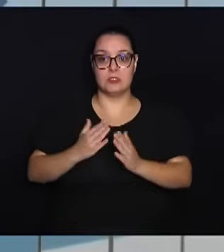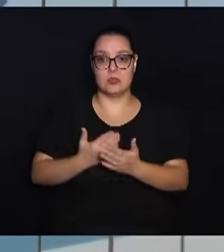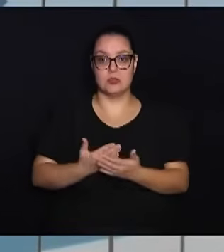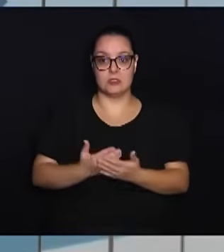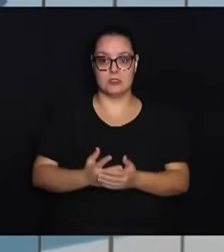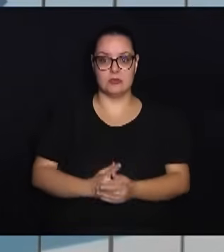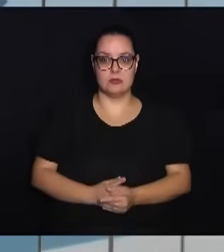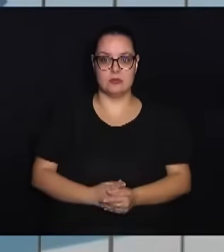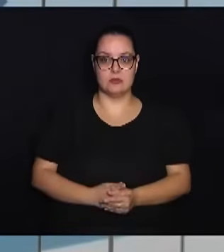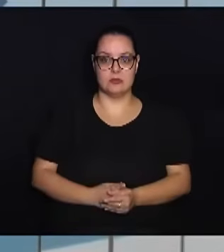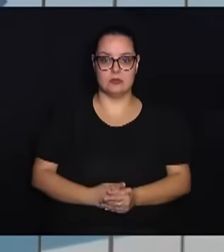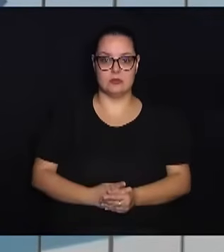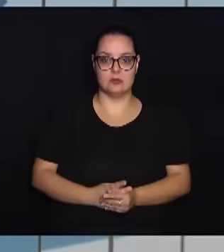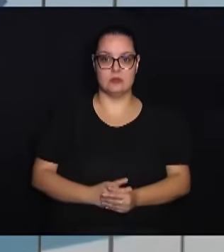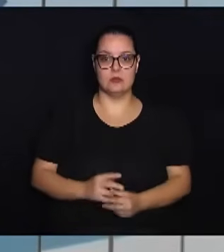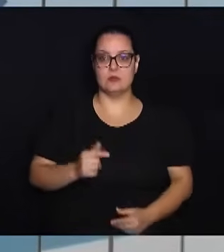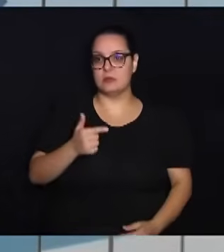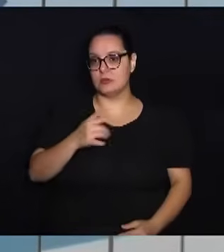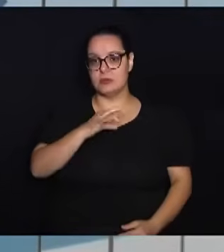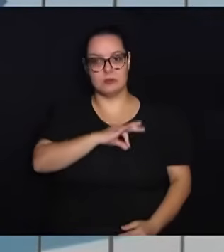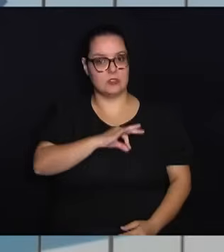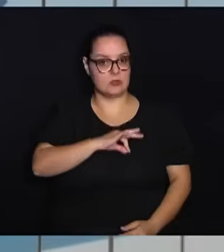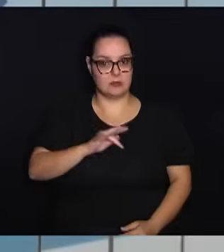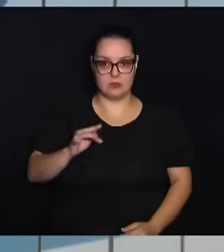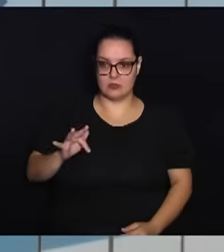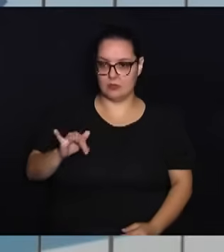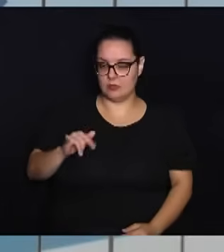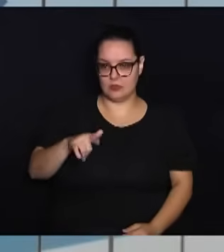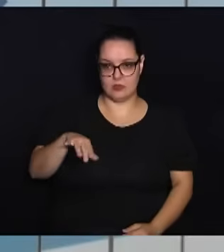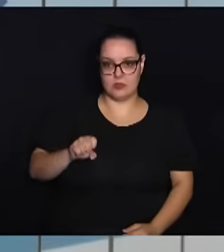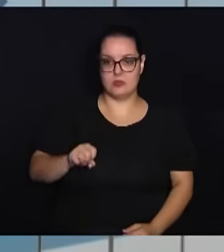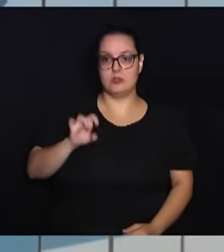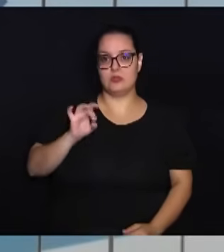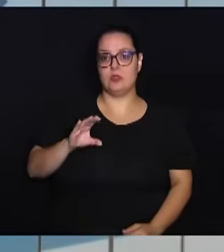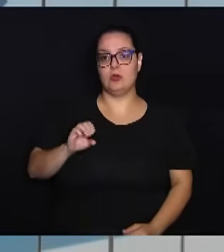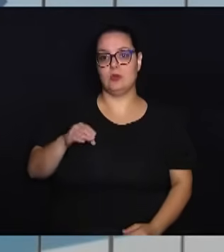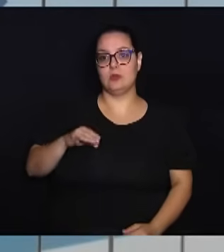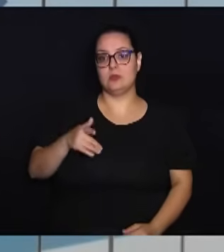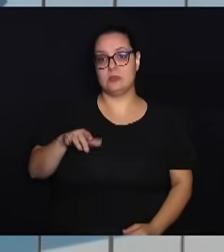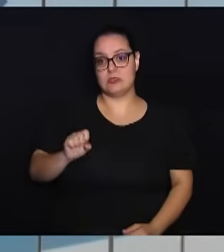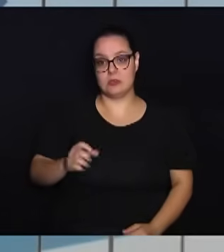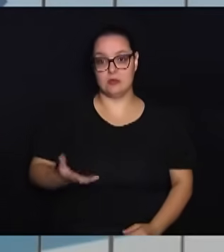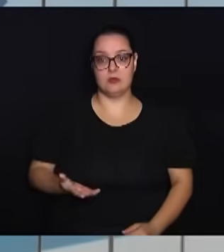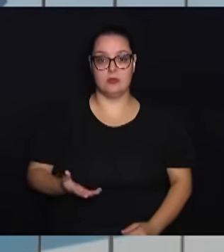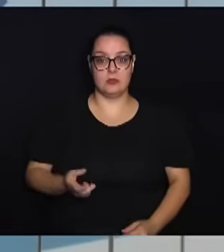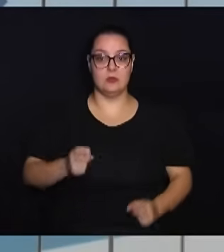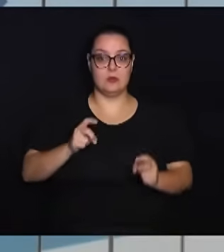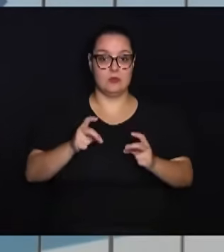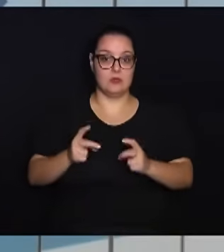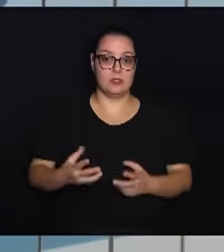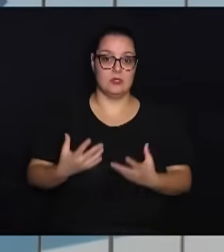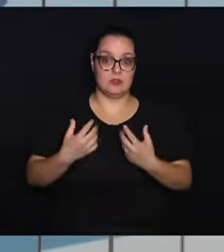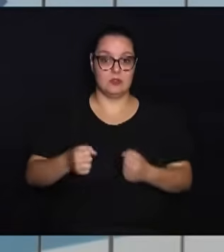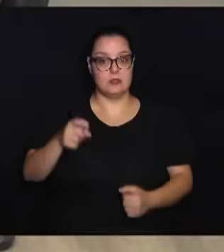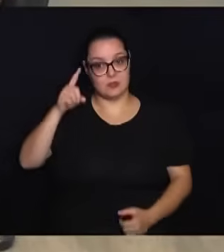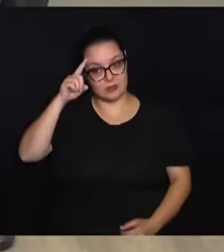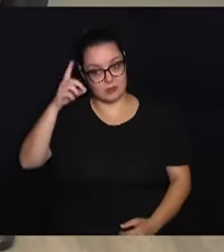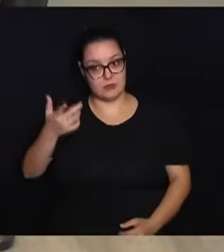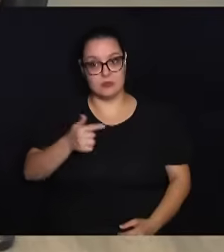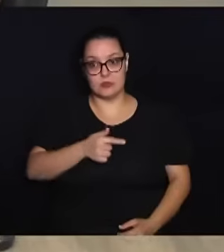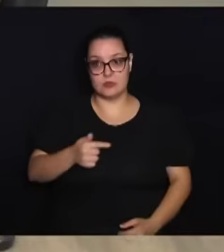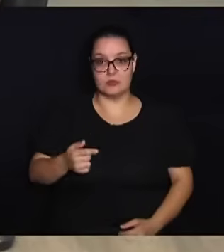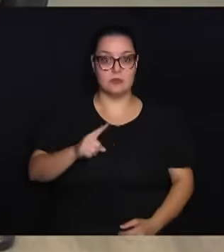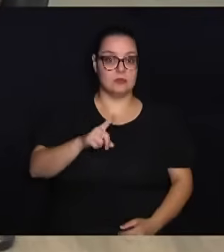Só que assim, você não vai ter salário fixo, você só ganha comissão. Então, vendeu, ganha o dinheiro da semana.